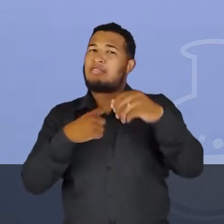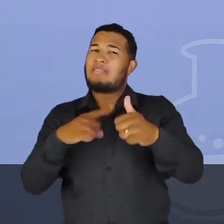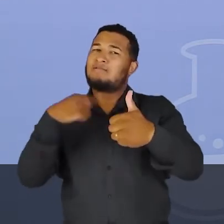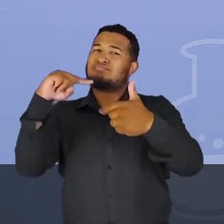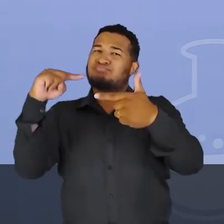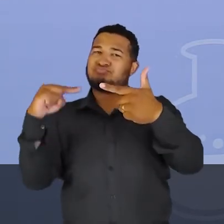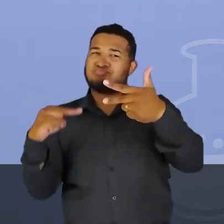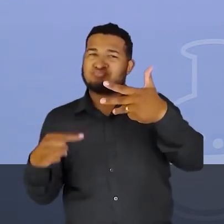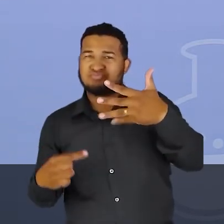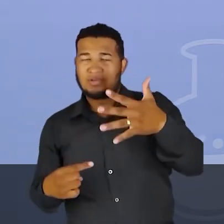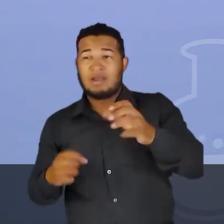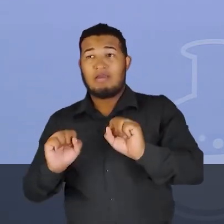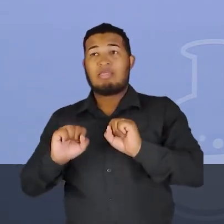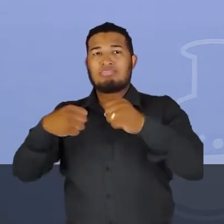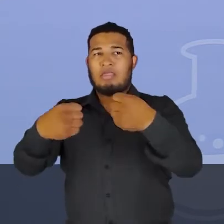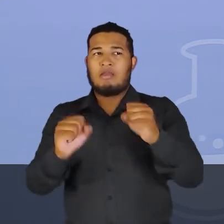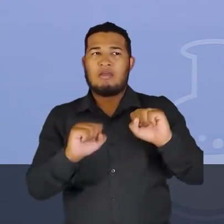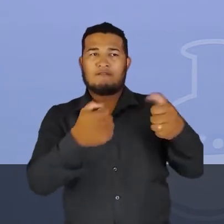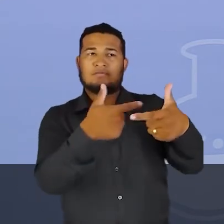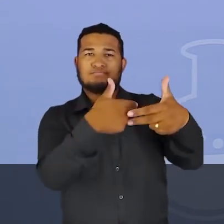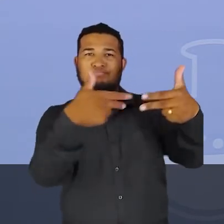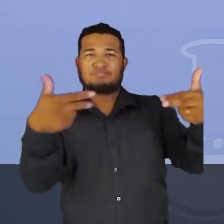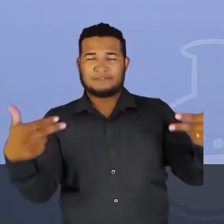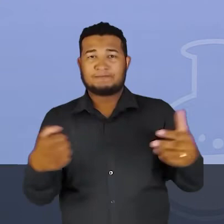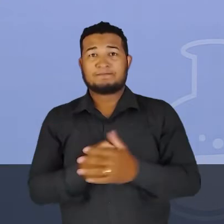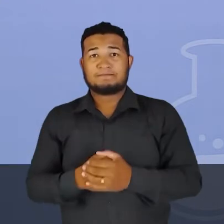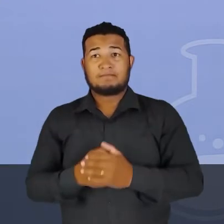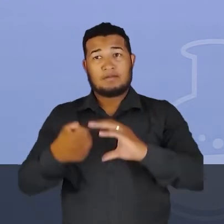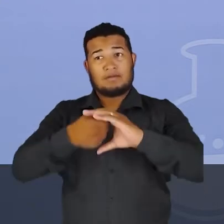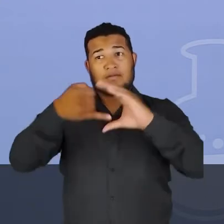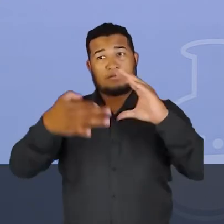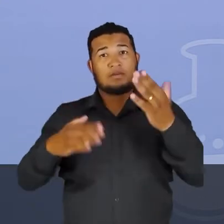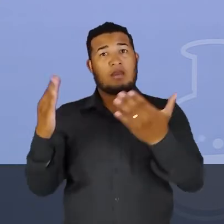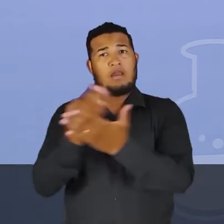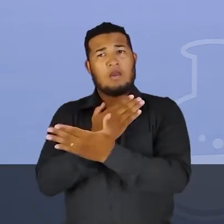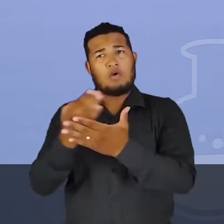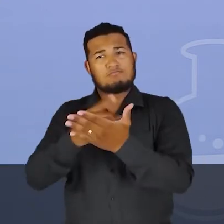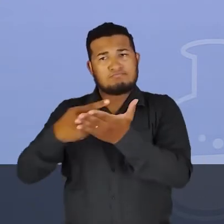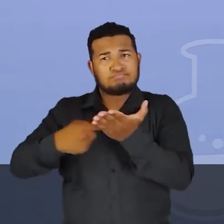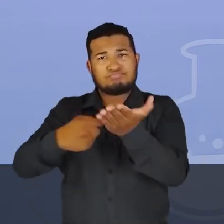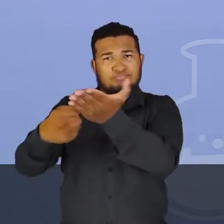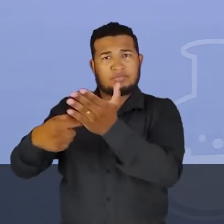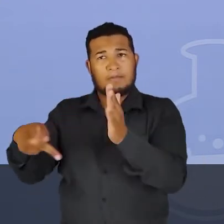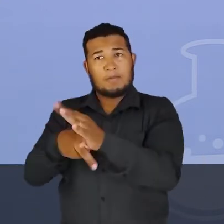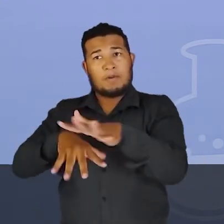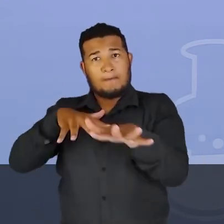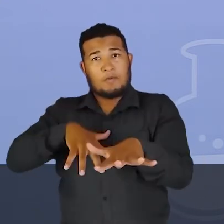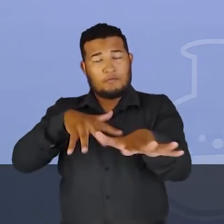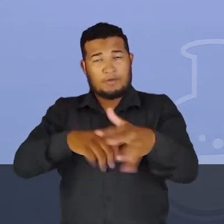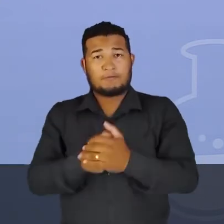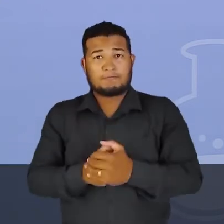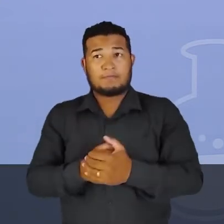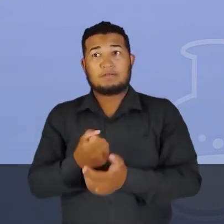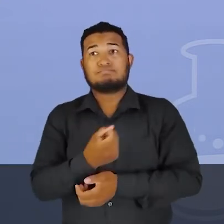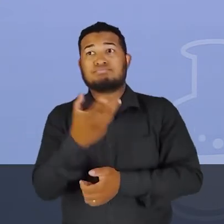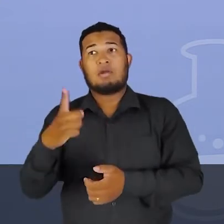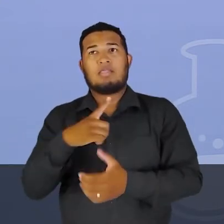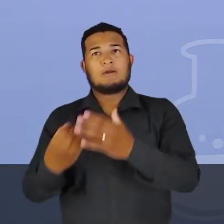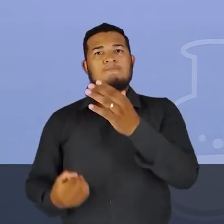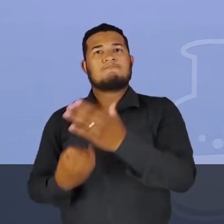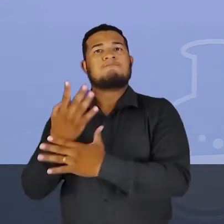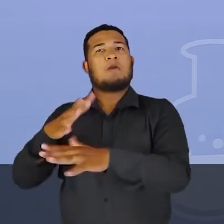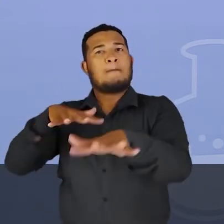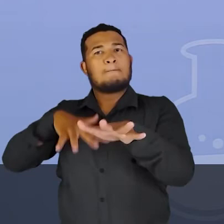eles defendem pautas distintas. Algumas características comuns desses movimentos. Muitos surgem de movimentos